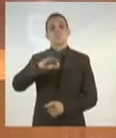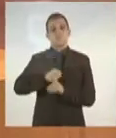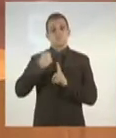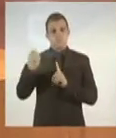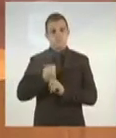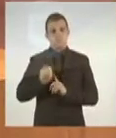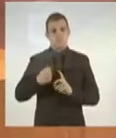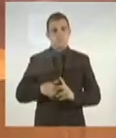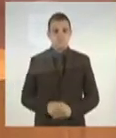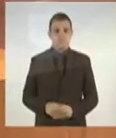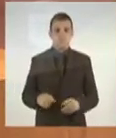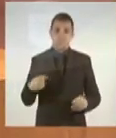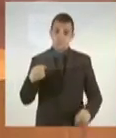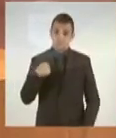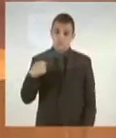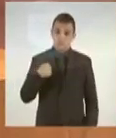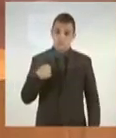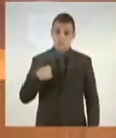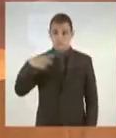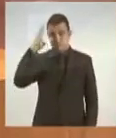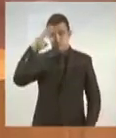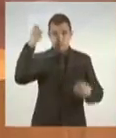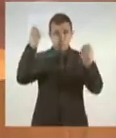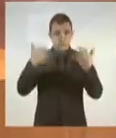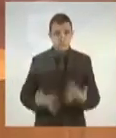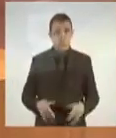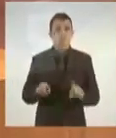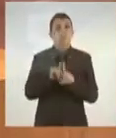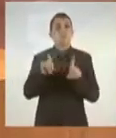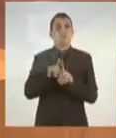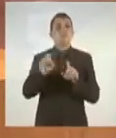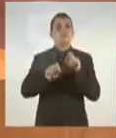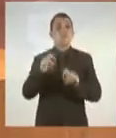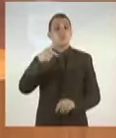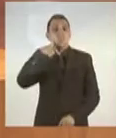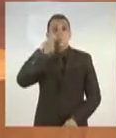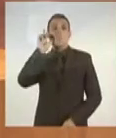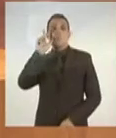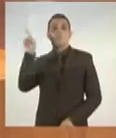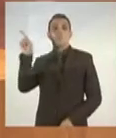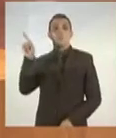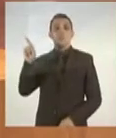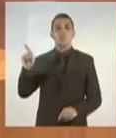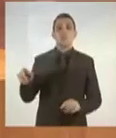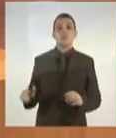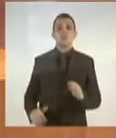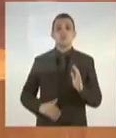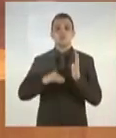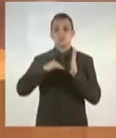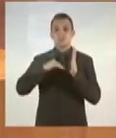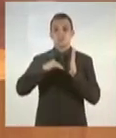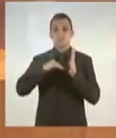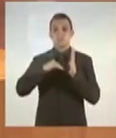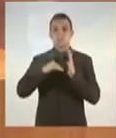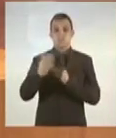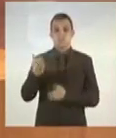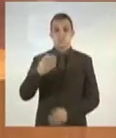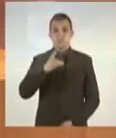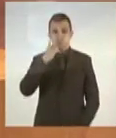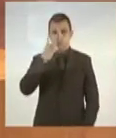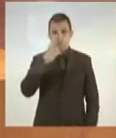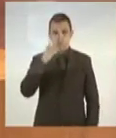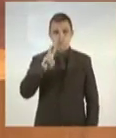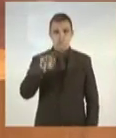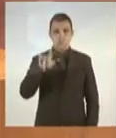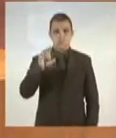até um registro de que ontem o Senado Federal, deputada Valéria,